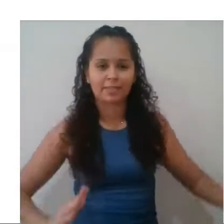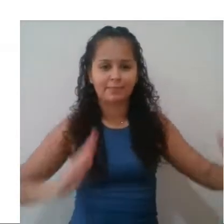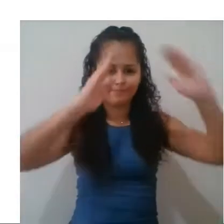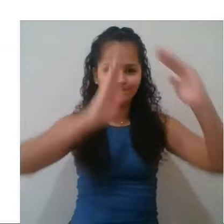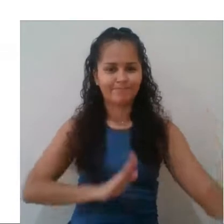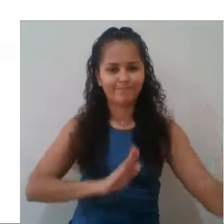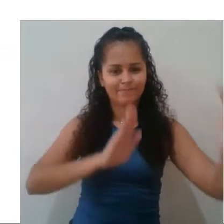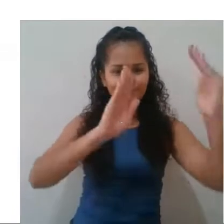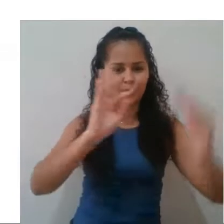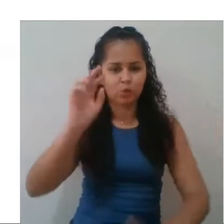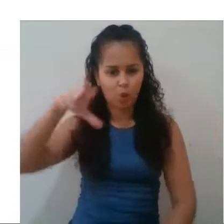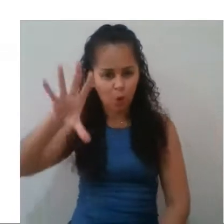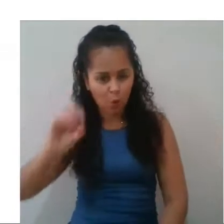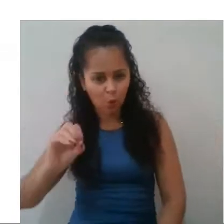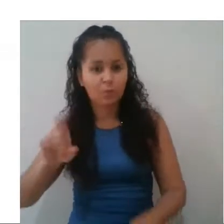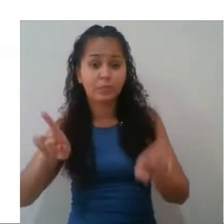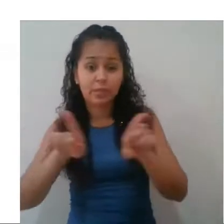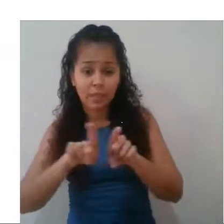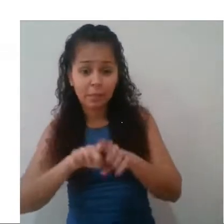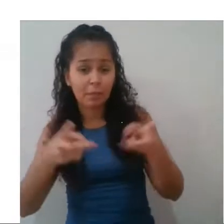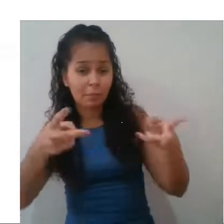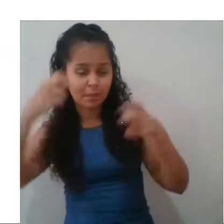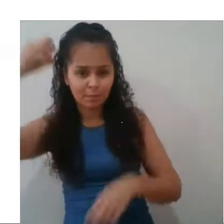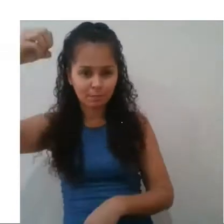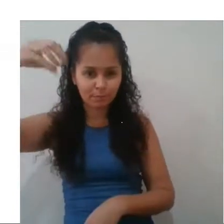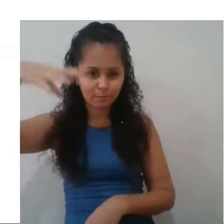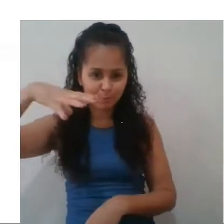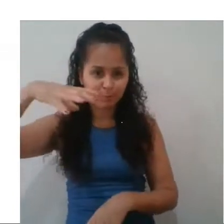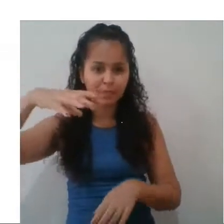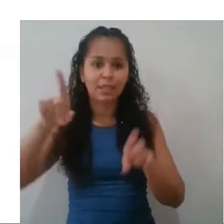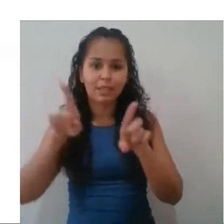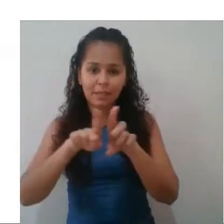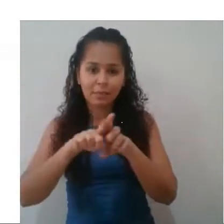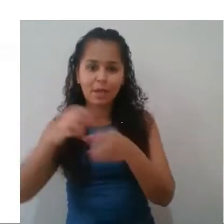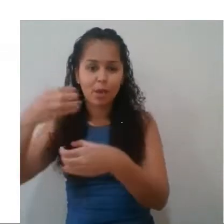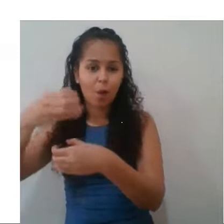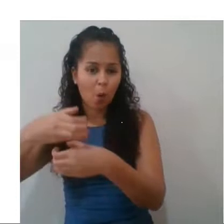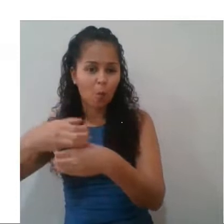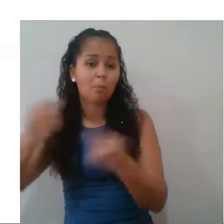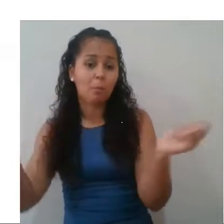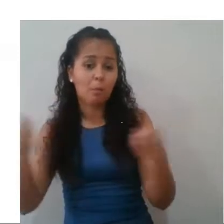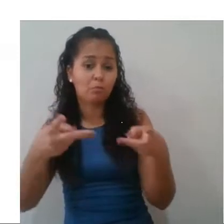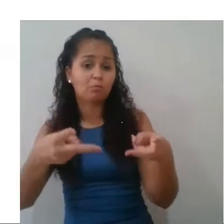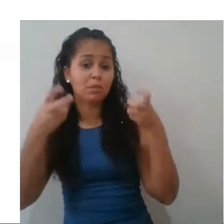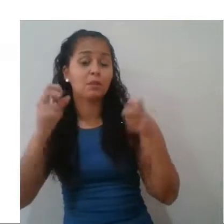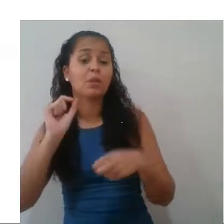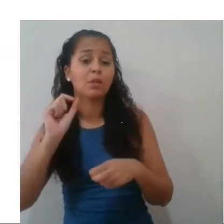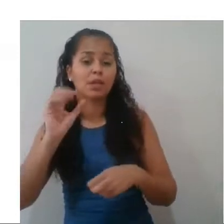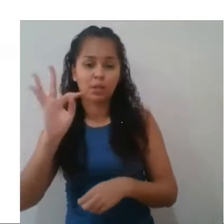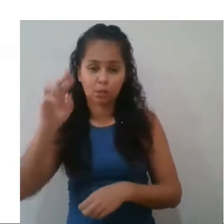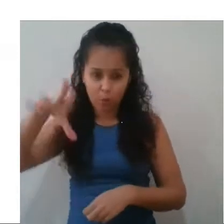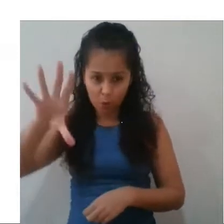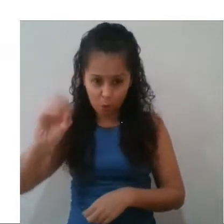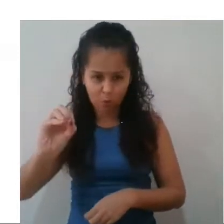observar um tronco de cone em uma luminária, por exemplo, ou até mesmo em um copo. Mas também há